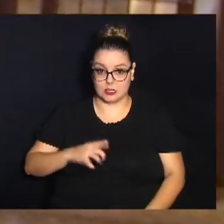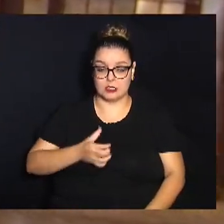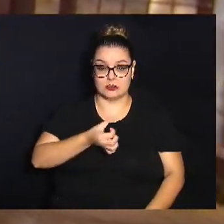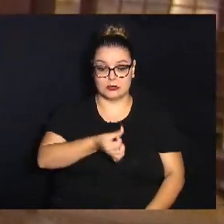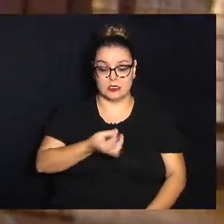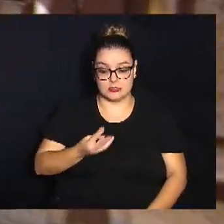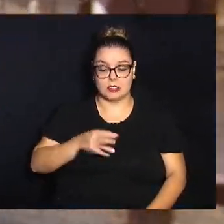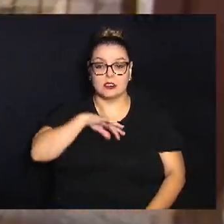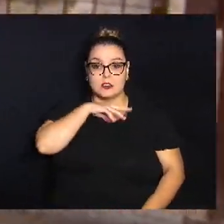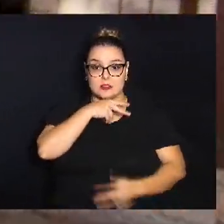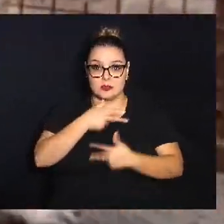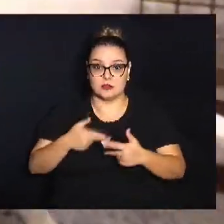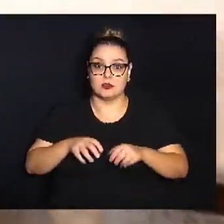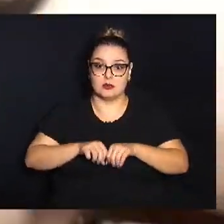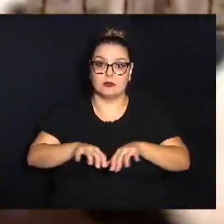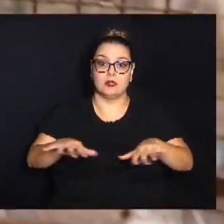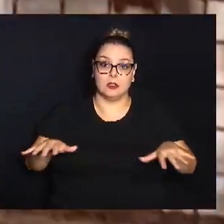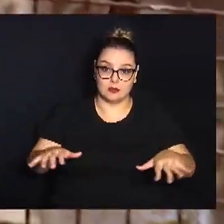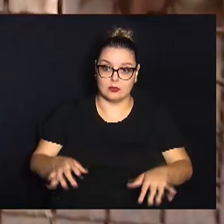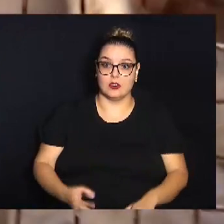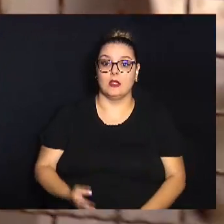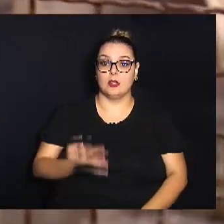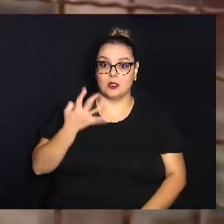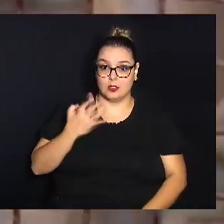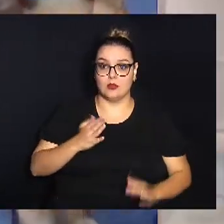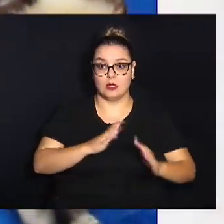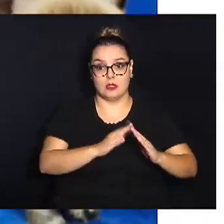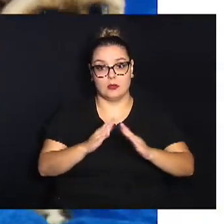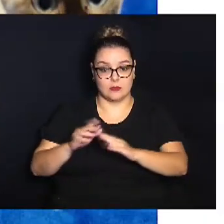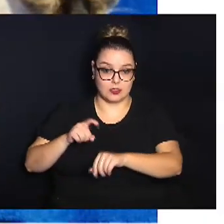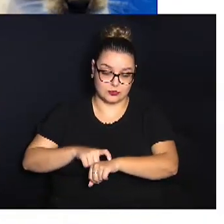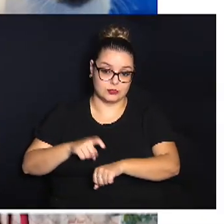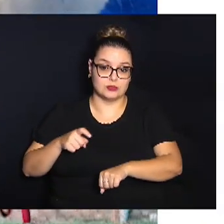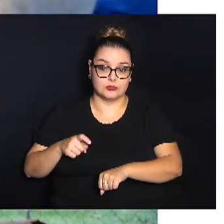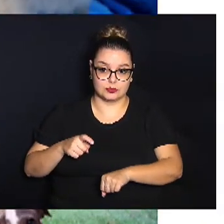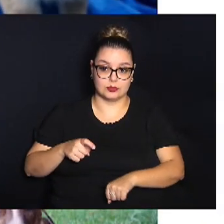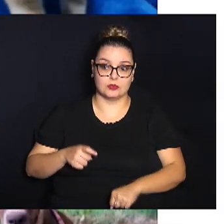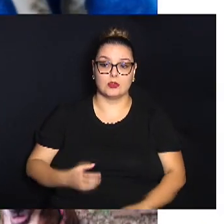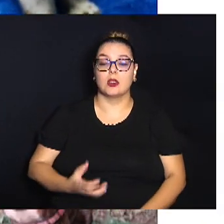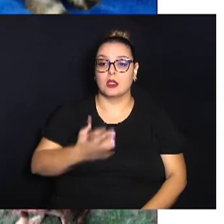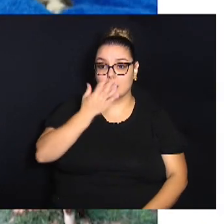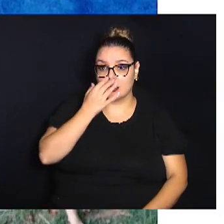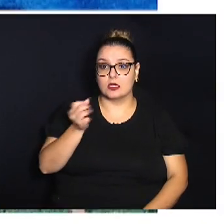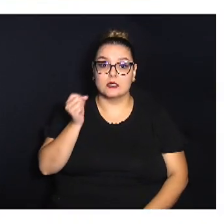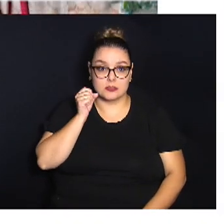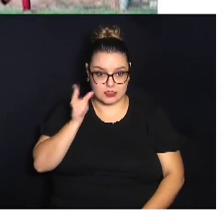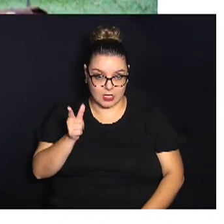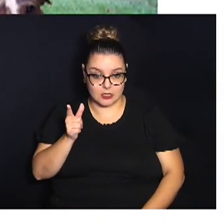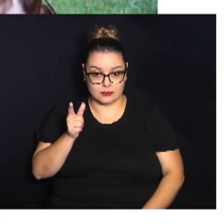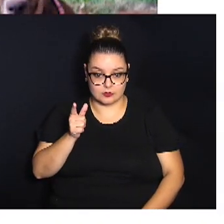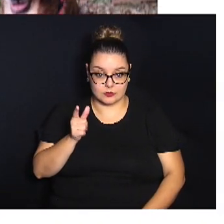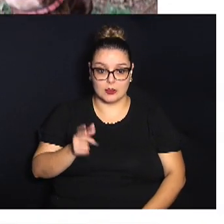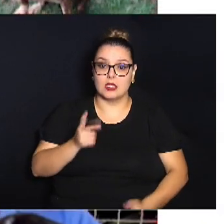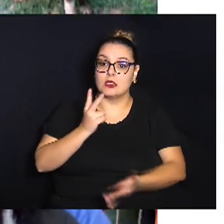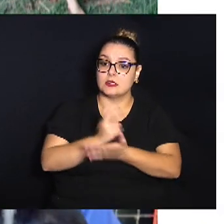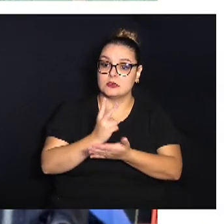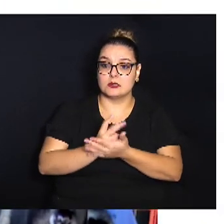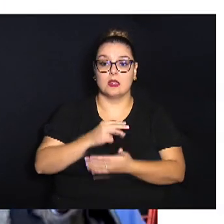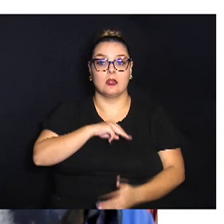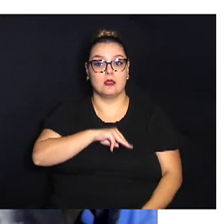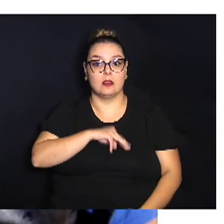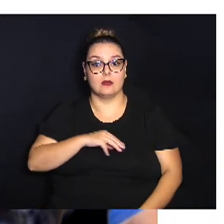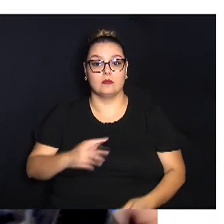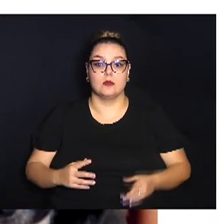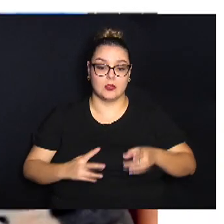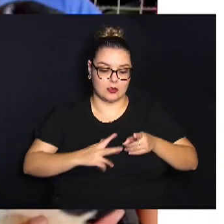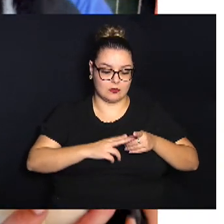63 animais distribuídos em 4 lares temporários, entre cães e gatos, sempre com a missão da